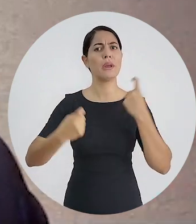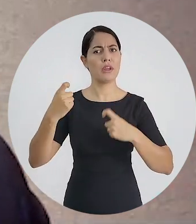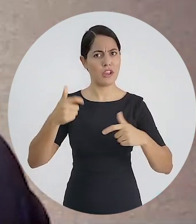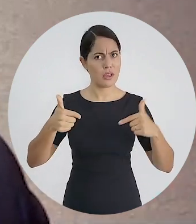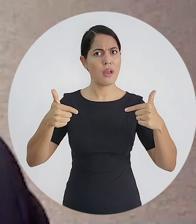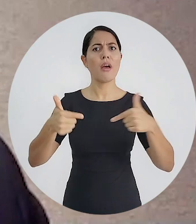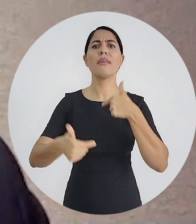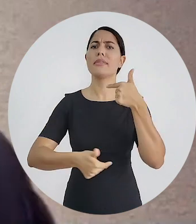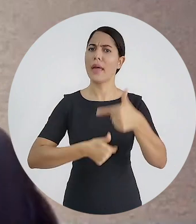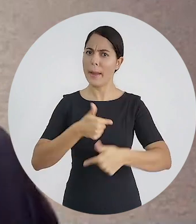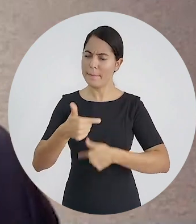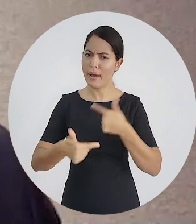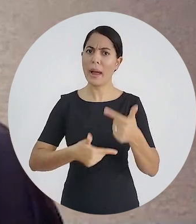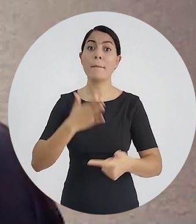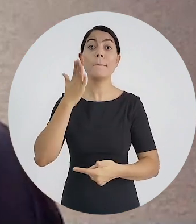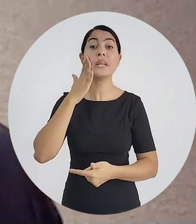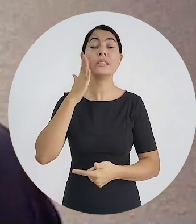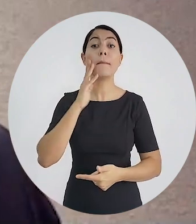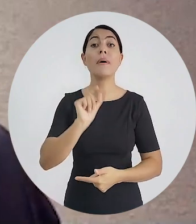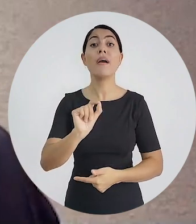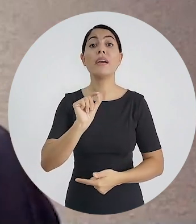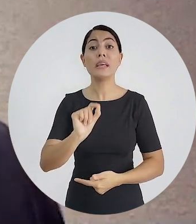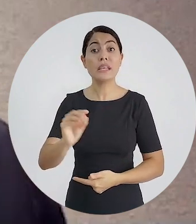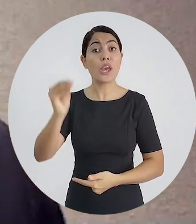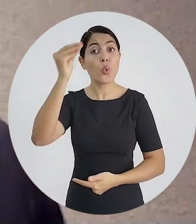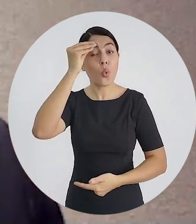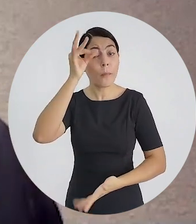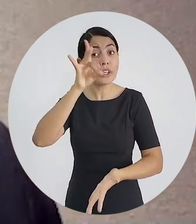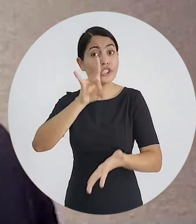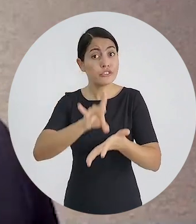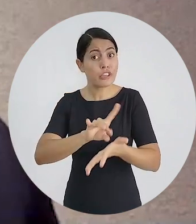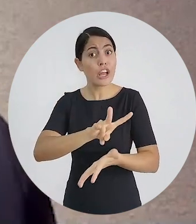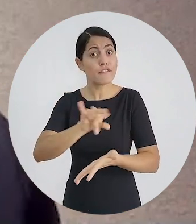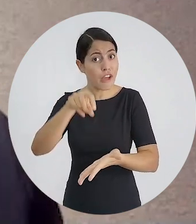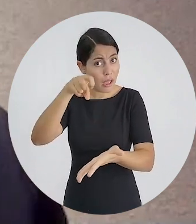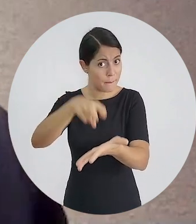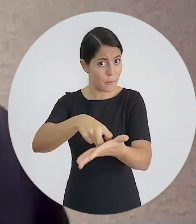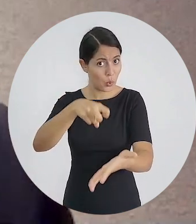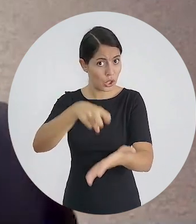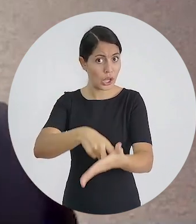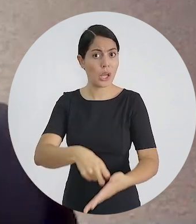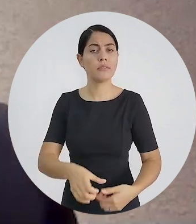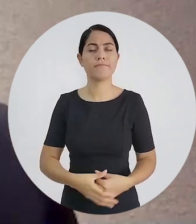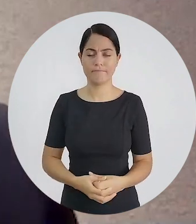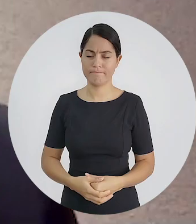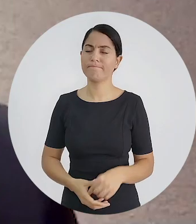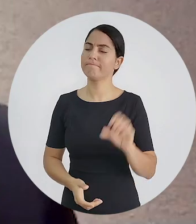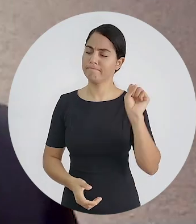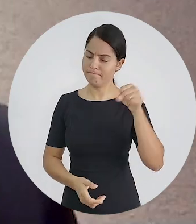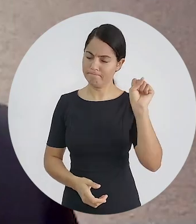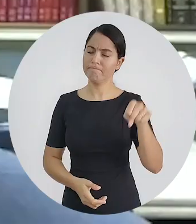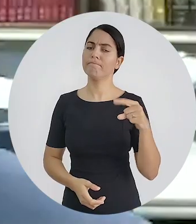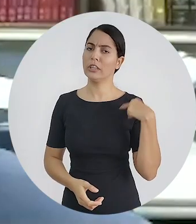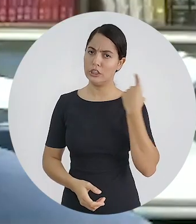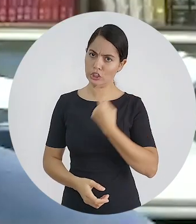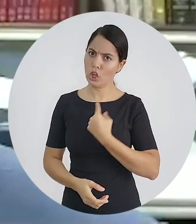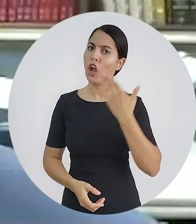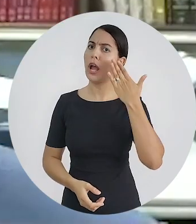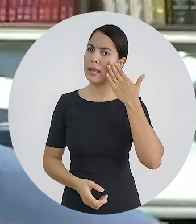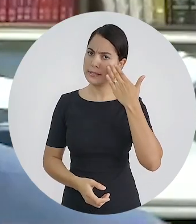situação e vai trabalhar firme para que tudo seja esclarecido e os culpados sejam punidos, com certeza. Sem